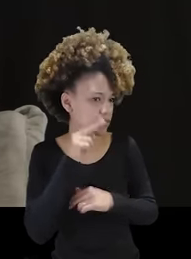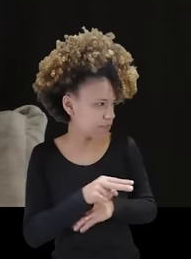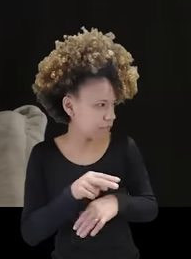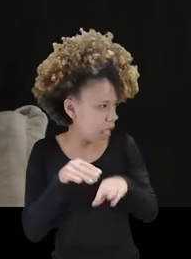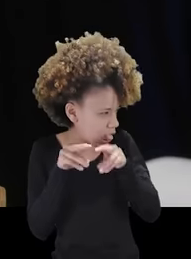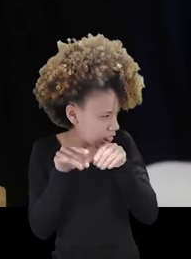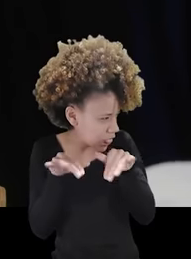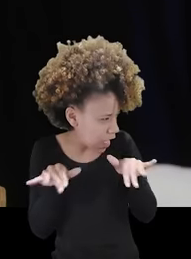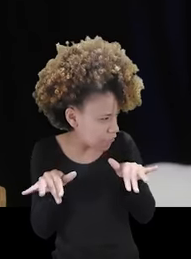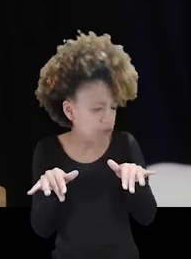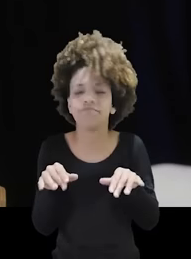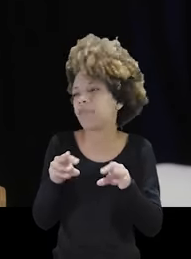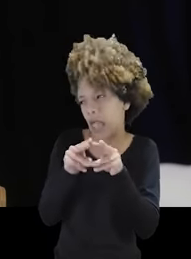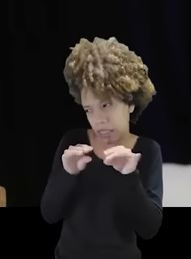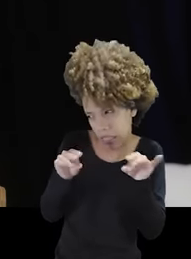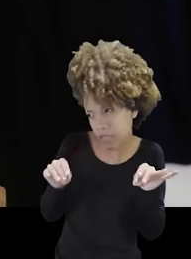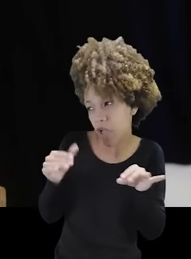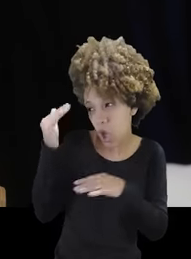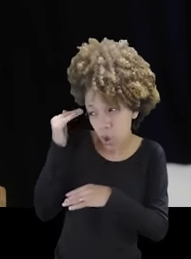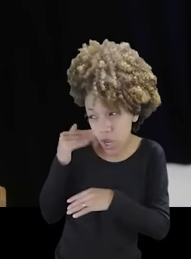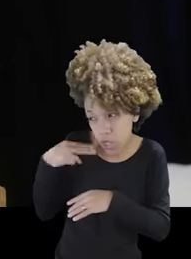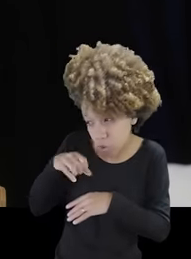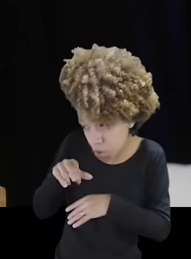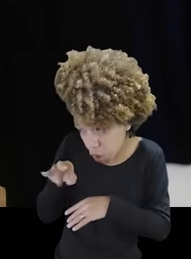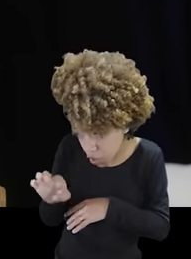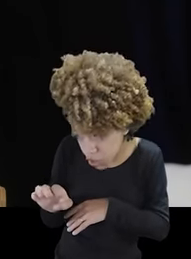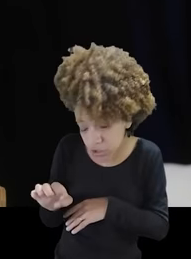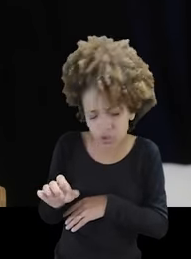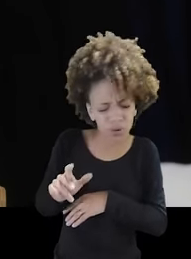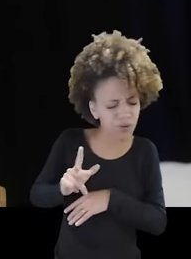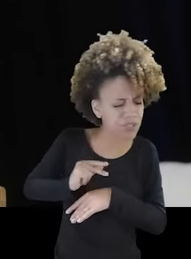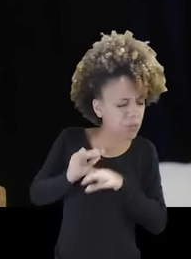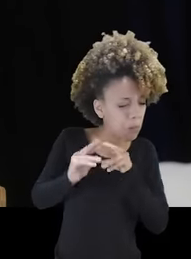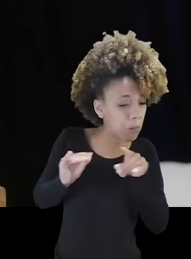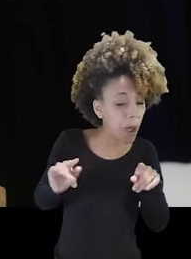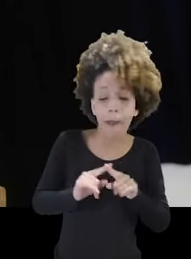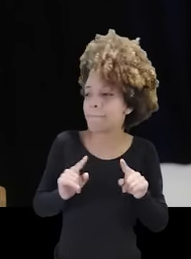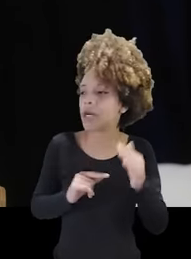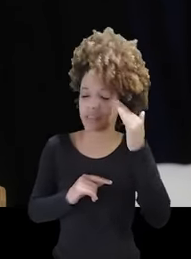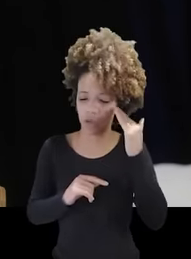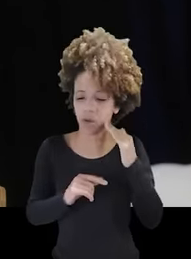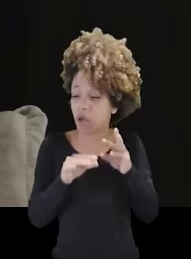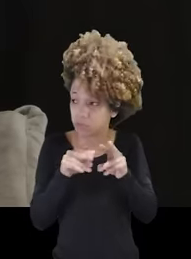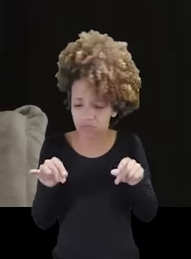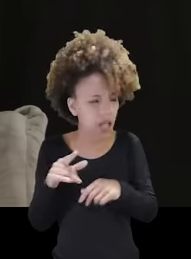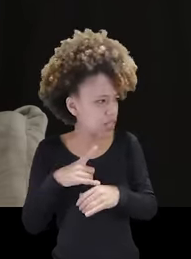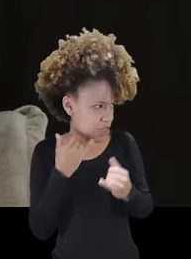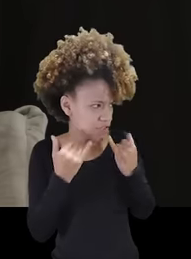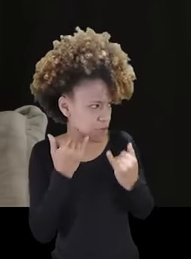chega nevar leva bastante Coreia do Norte meu Deus Nossa Neva muito mas a Coreia Neva bastante